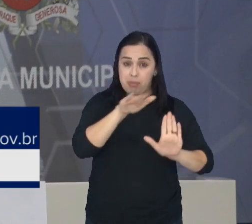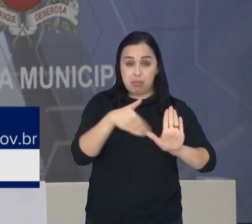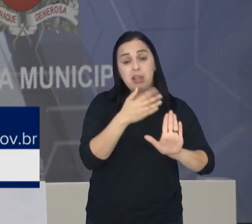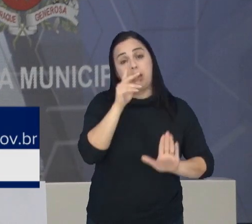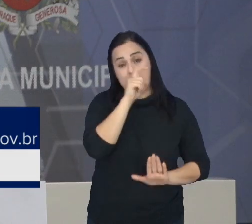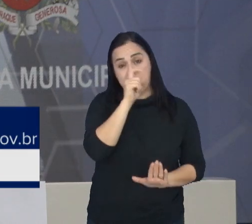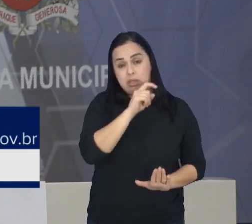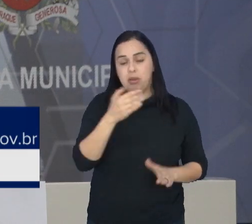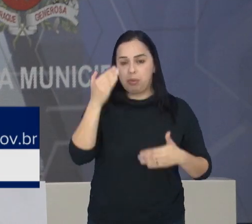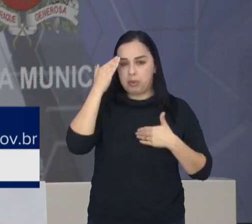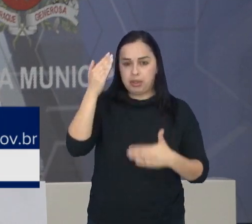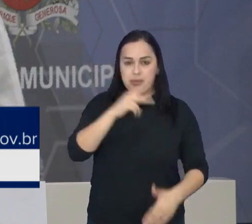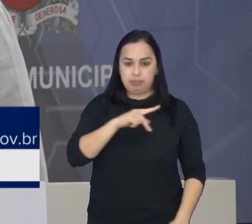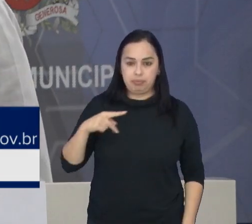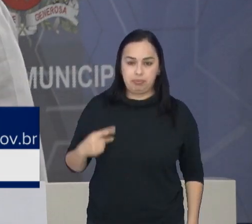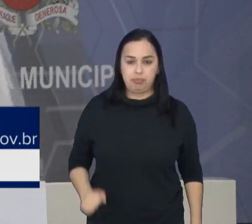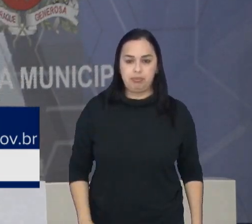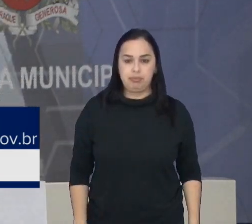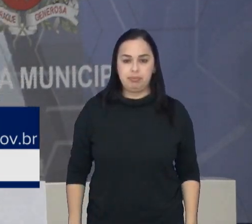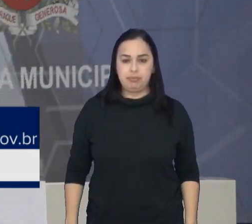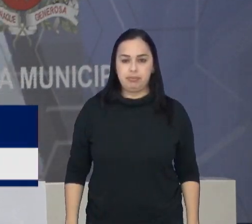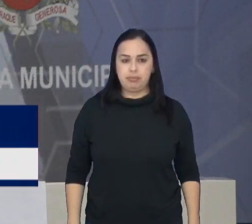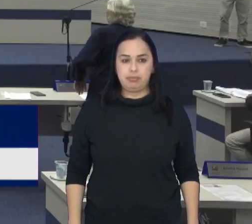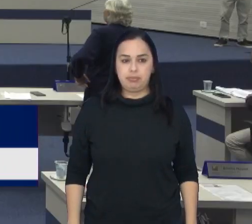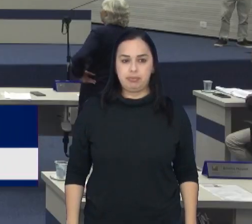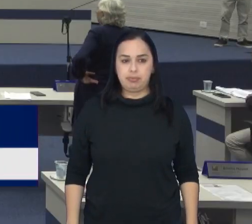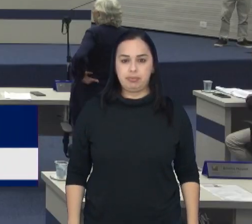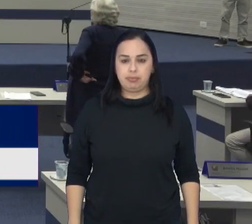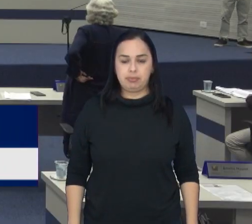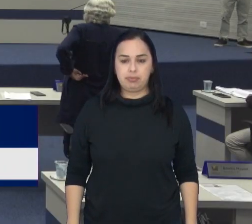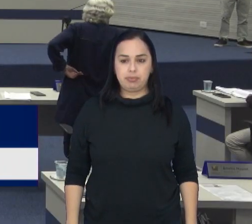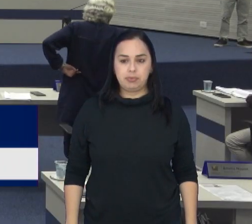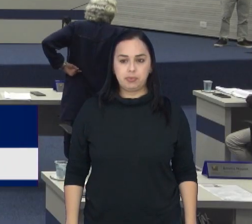Obrigado, senhor presidente. Obrigado.